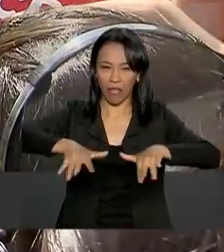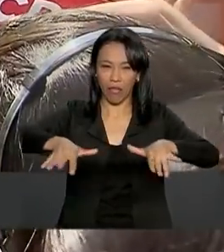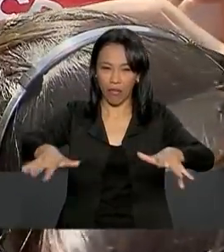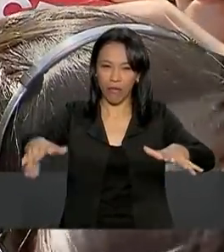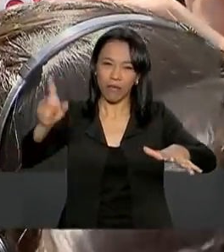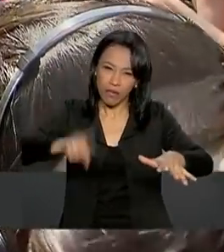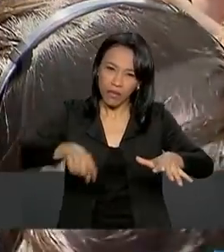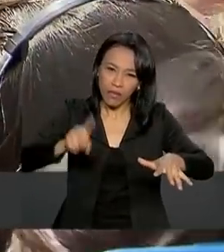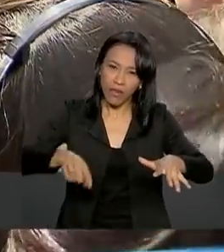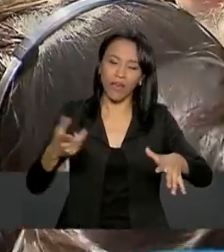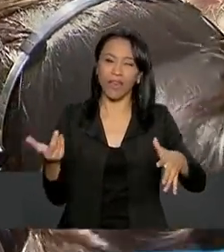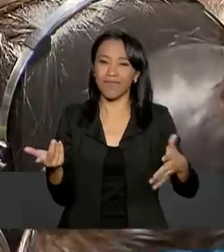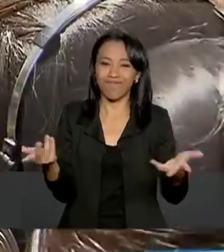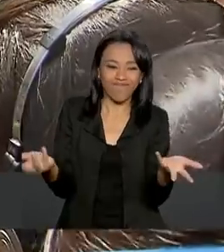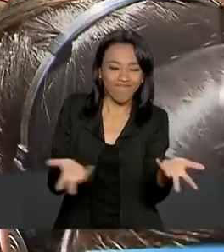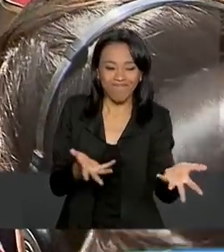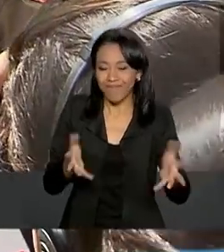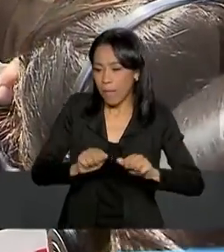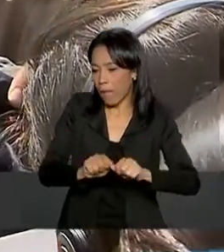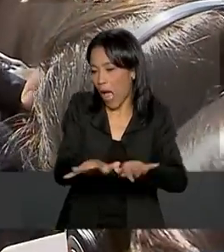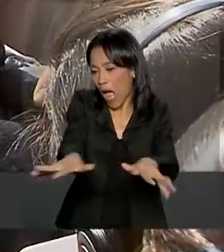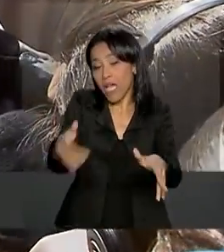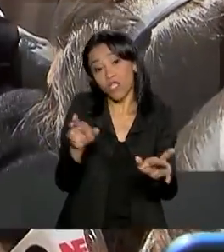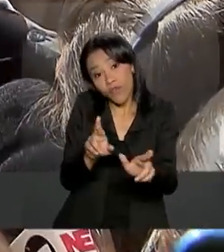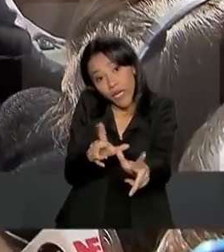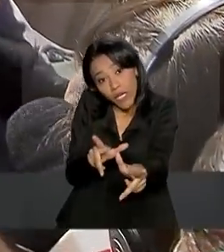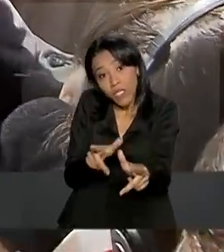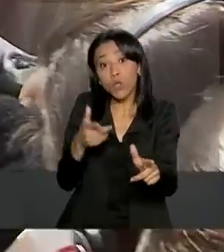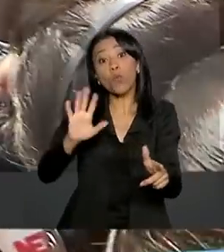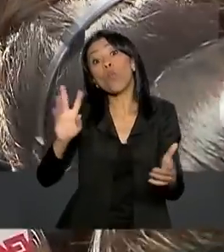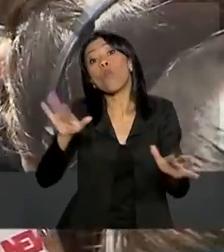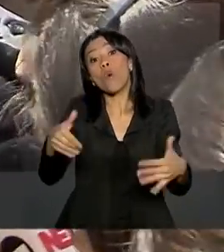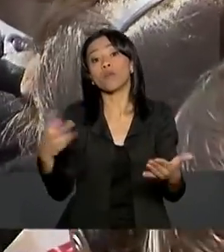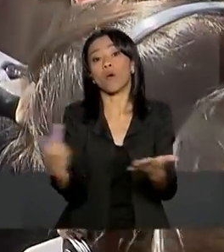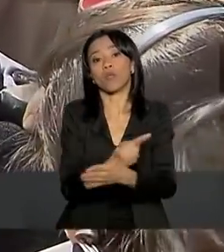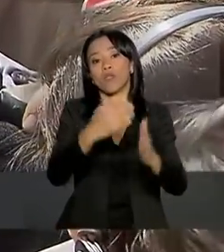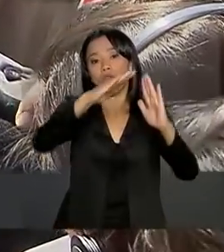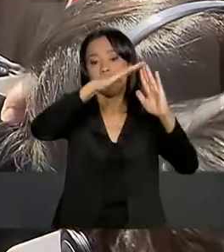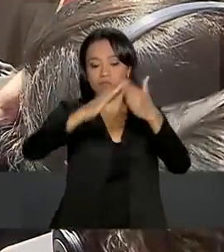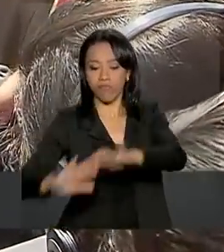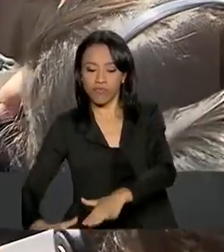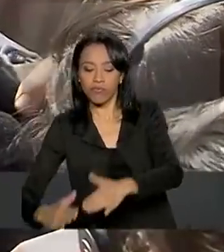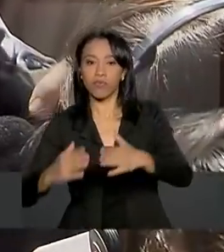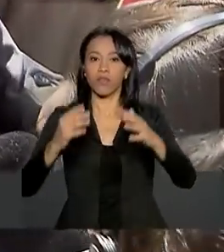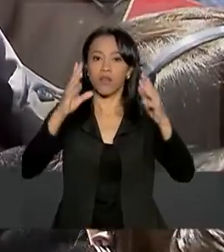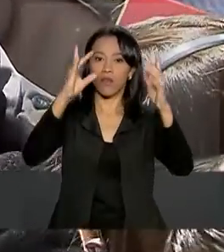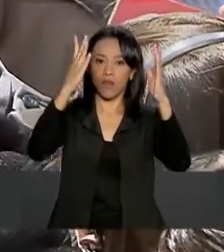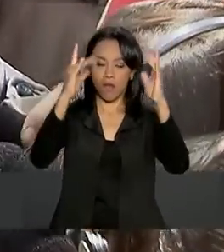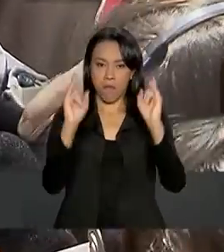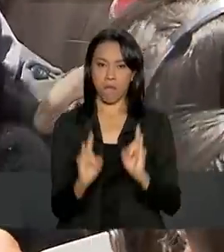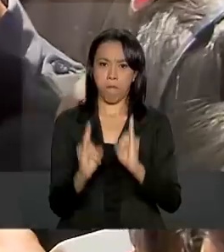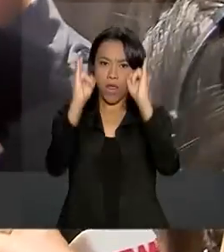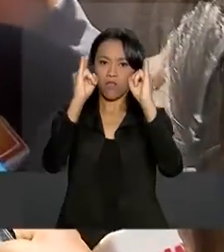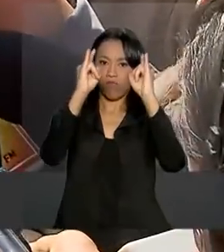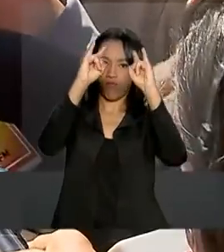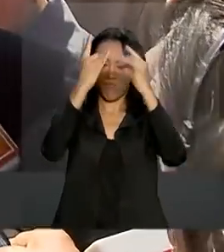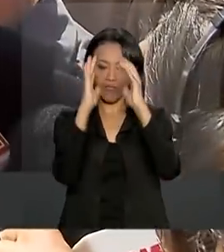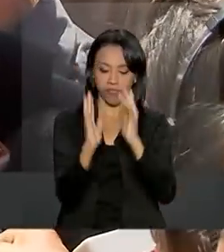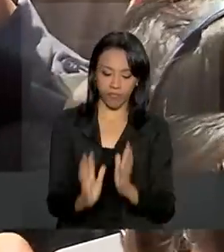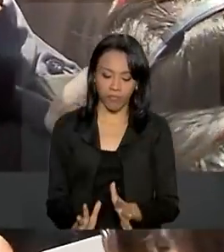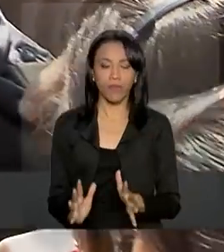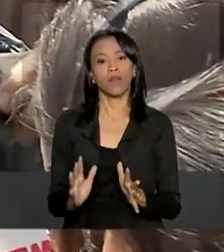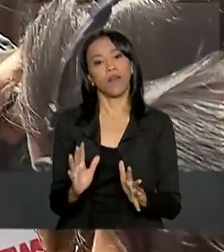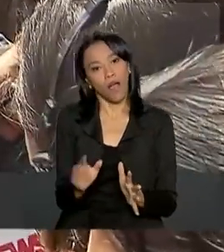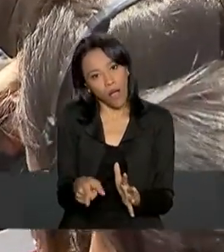de material que ele ocupa todo espaço, diferente quando a gente tem alguns tipos de desabamento, de colapso de estruturas, né, que a gente tem alguns bolsões de ar, que